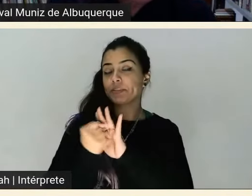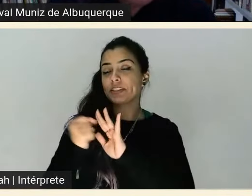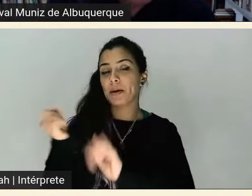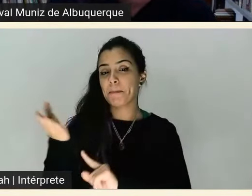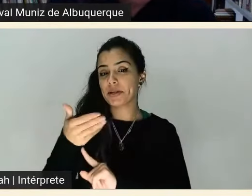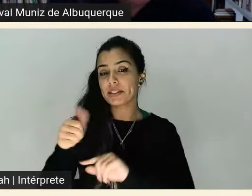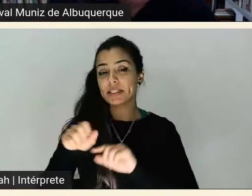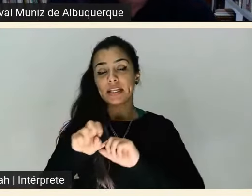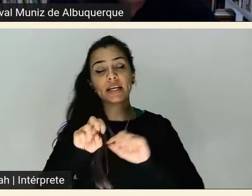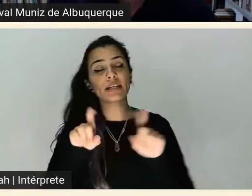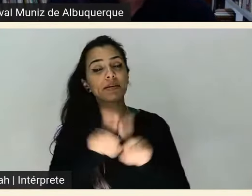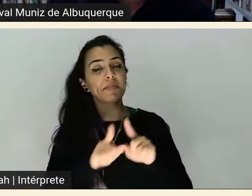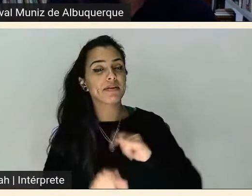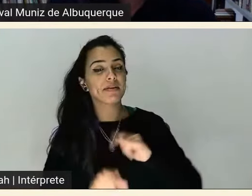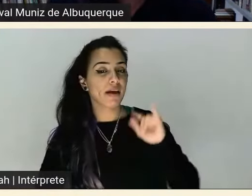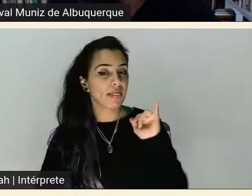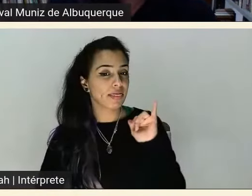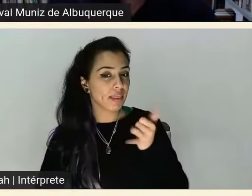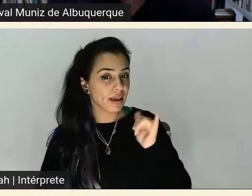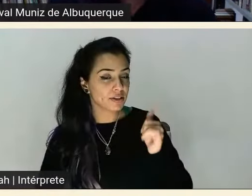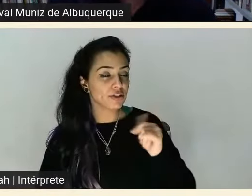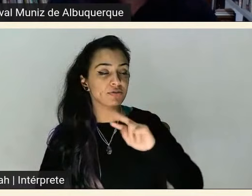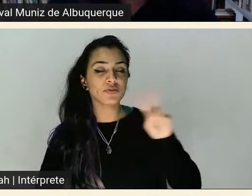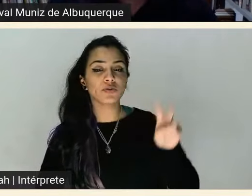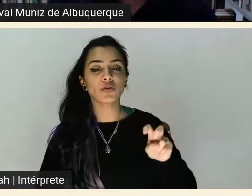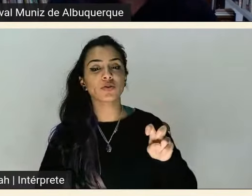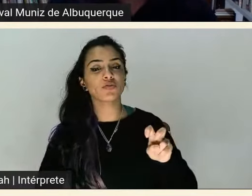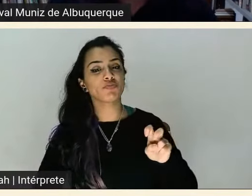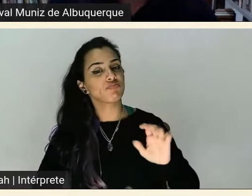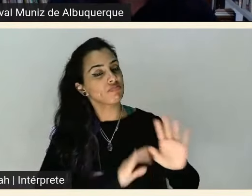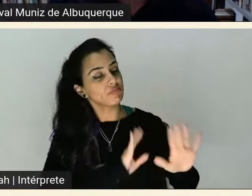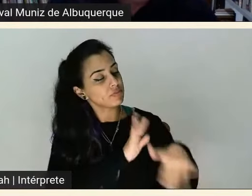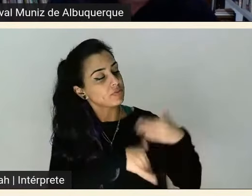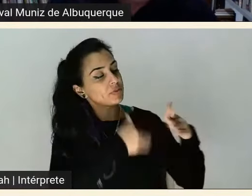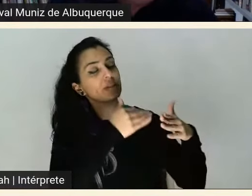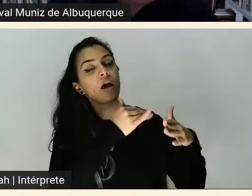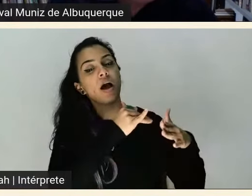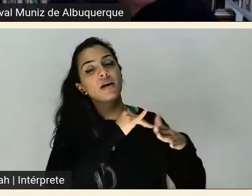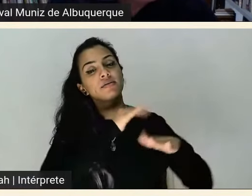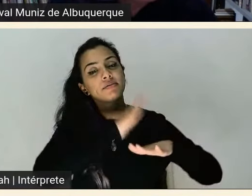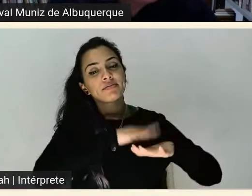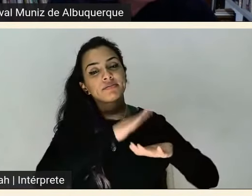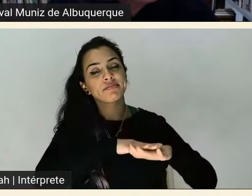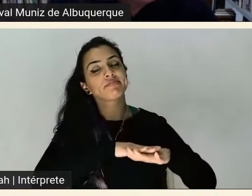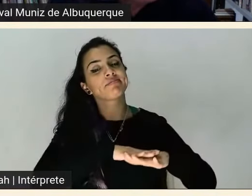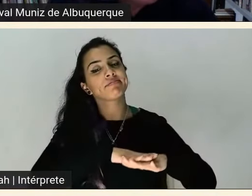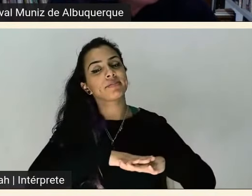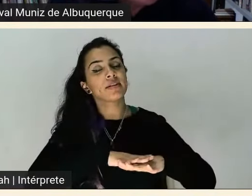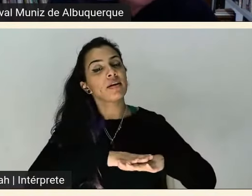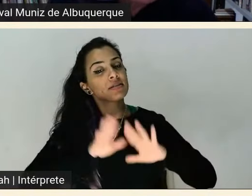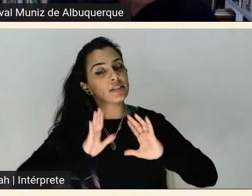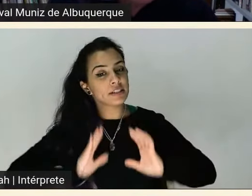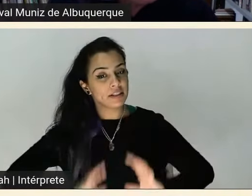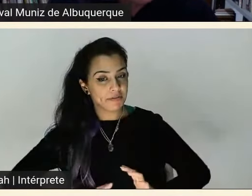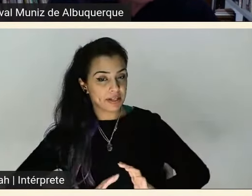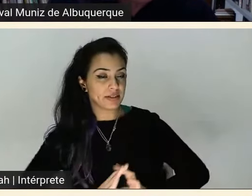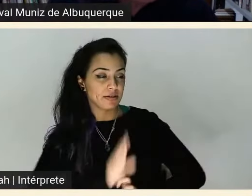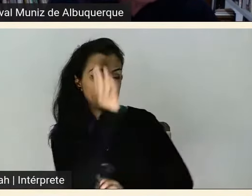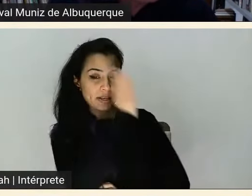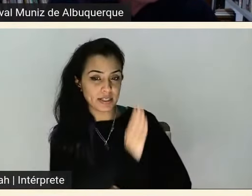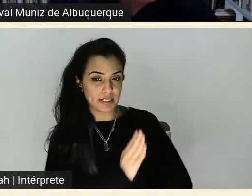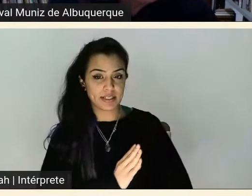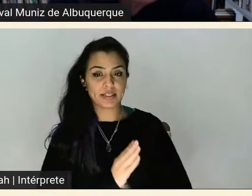uma narrativa da constituição da civilização brasileira a partir da Casa Grande e da Senzala. São